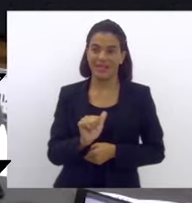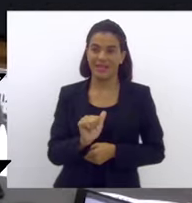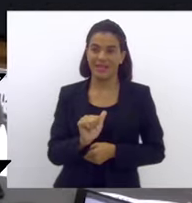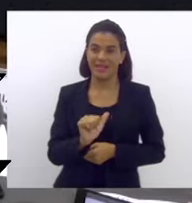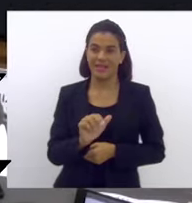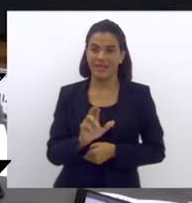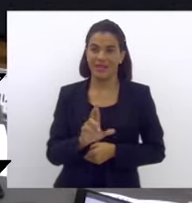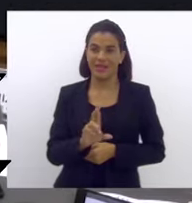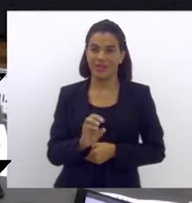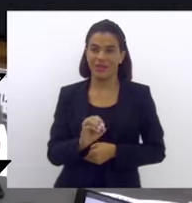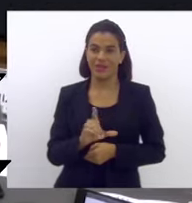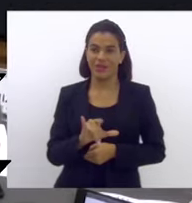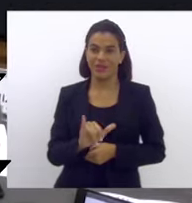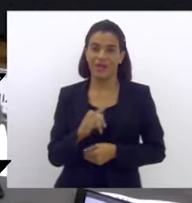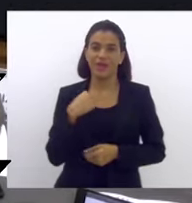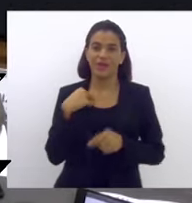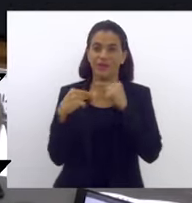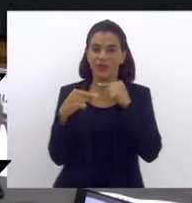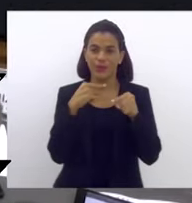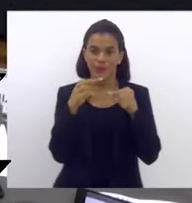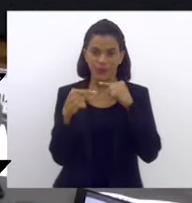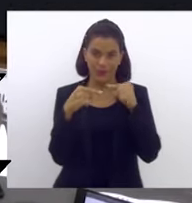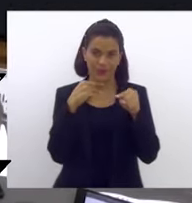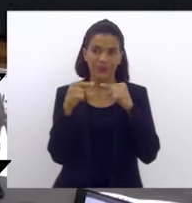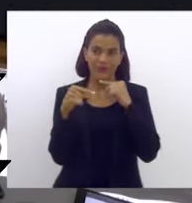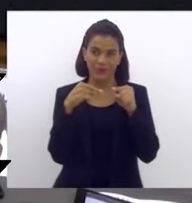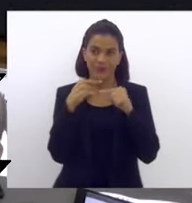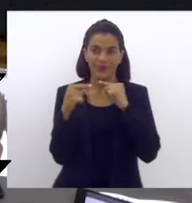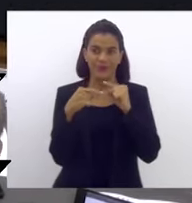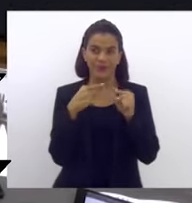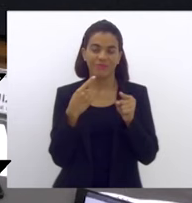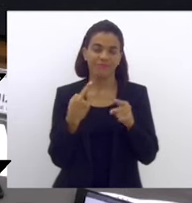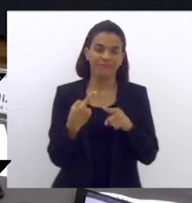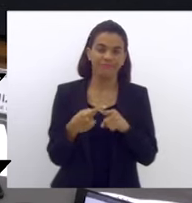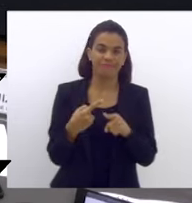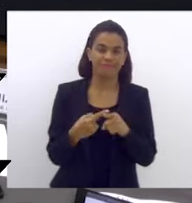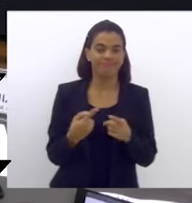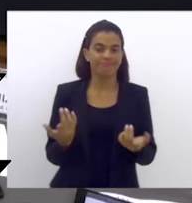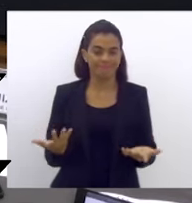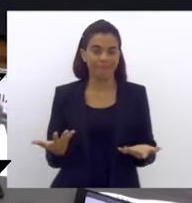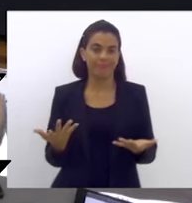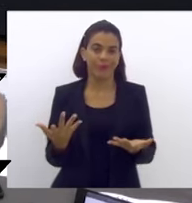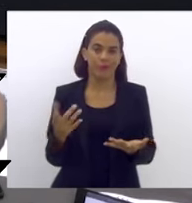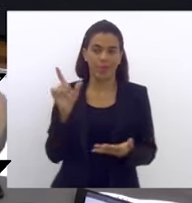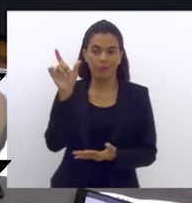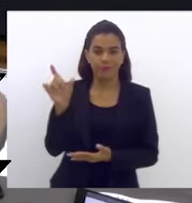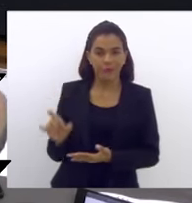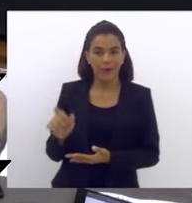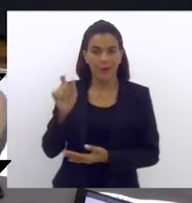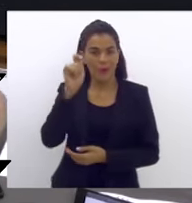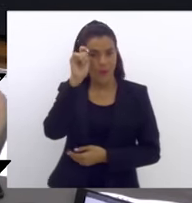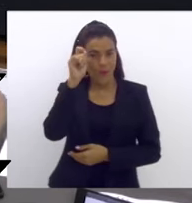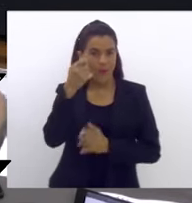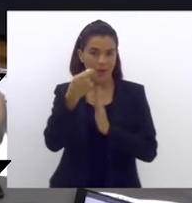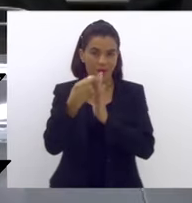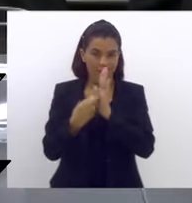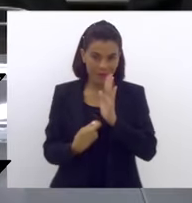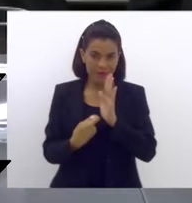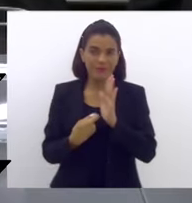inicialmente com dúvidas Porque seguramente o autor